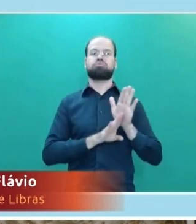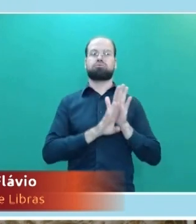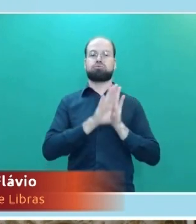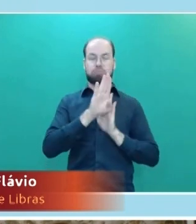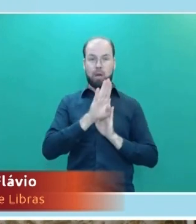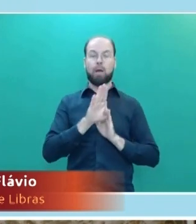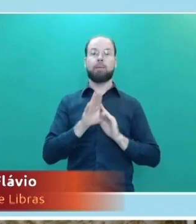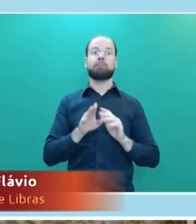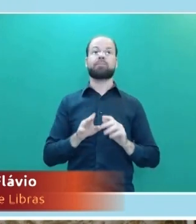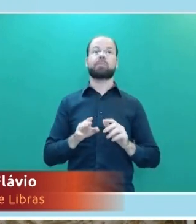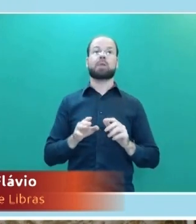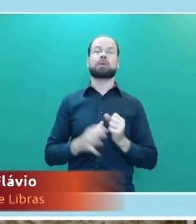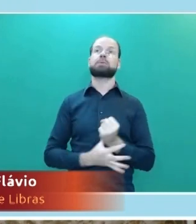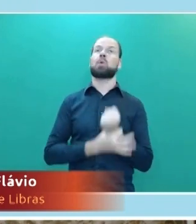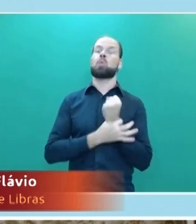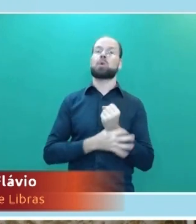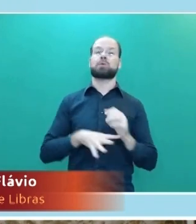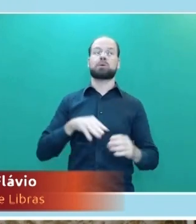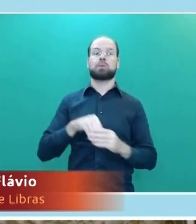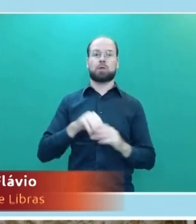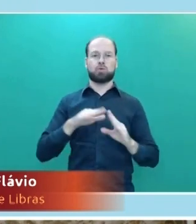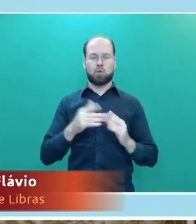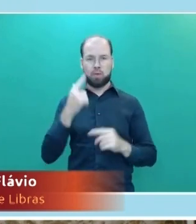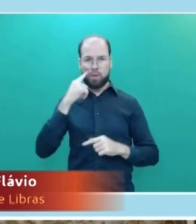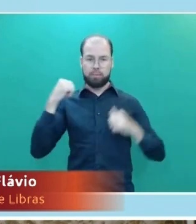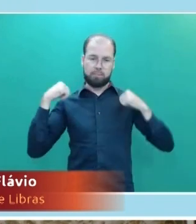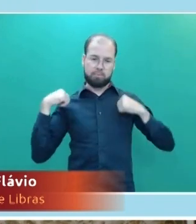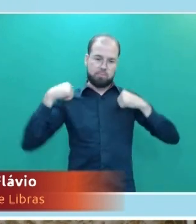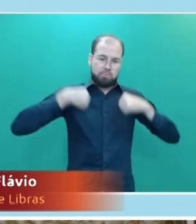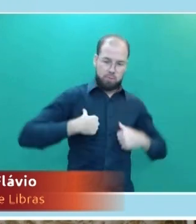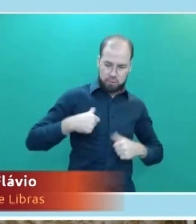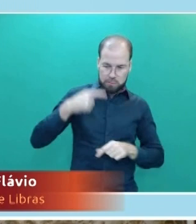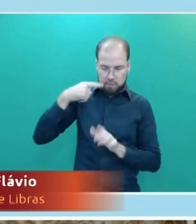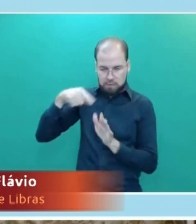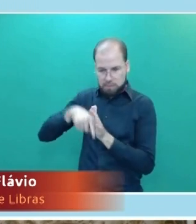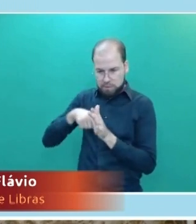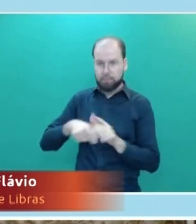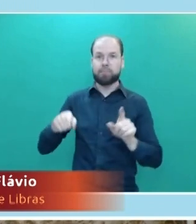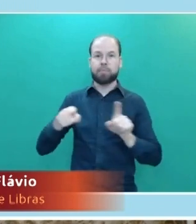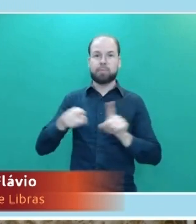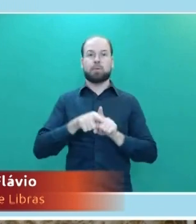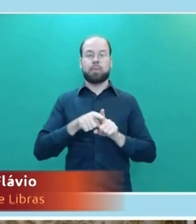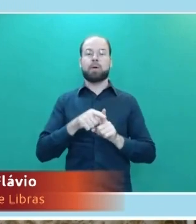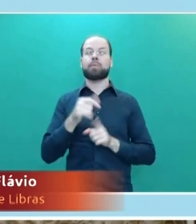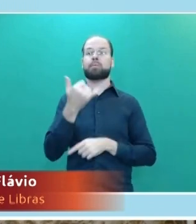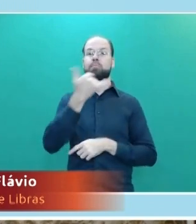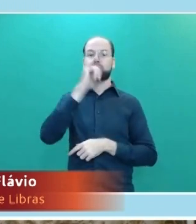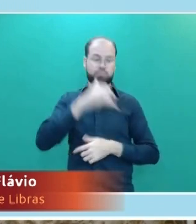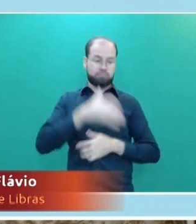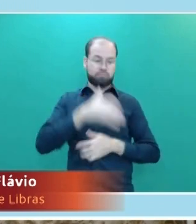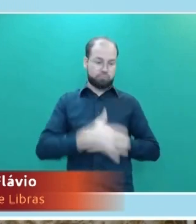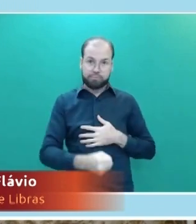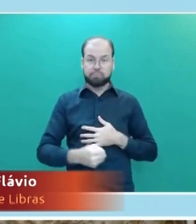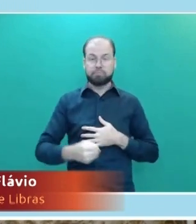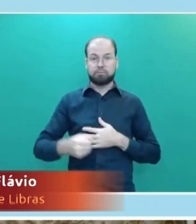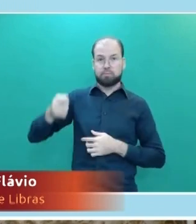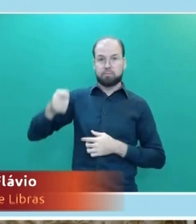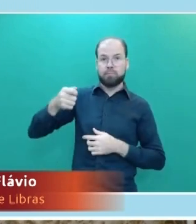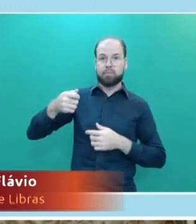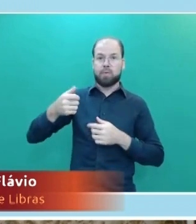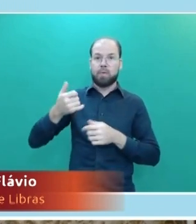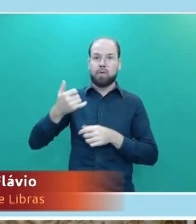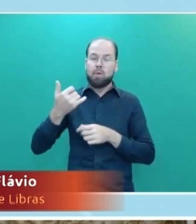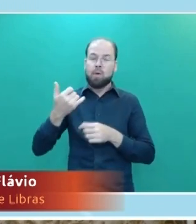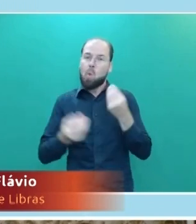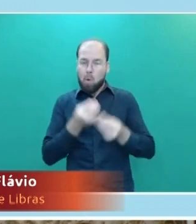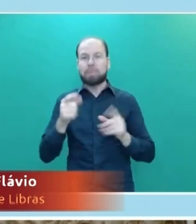dentro das escolas, com revista de mochilas, com detector de metal, com a possibilidade de um policial armado nas escolas. Como é que